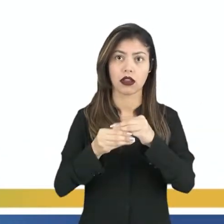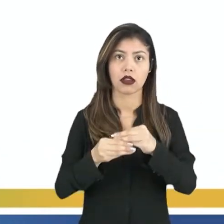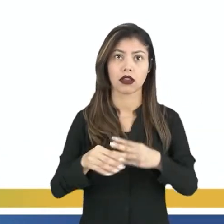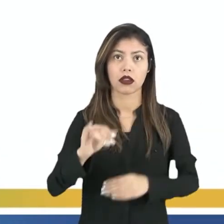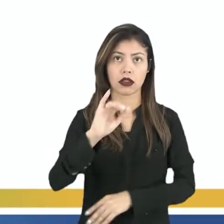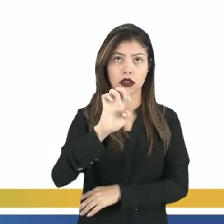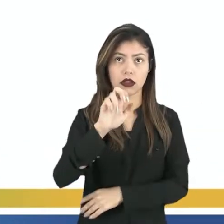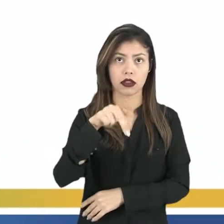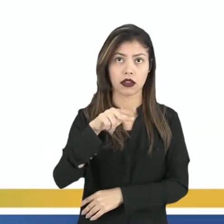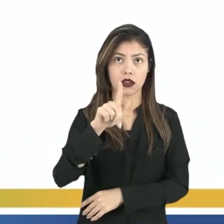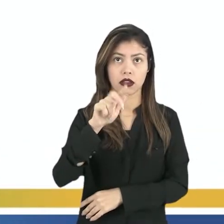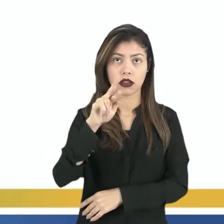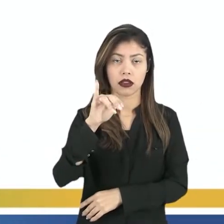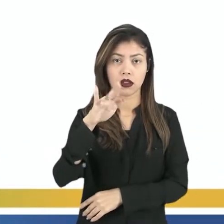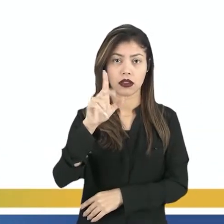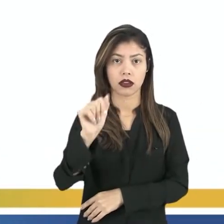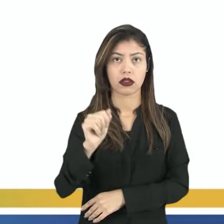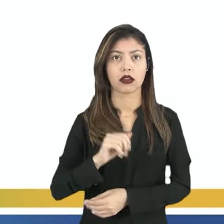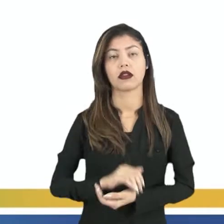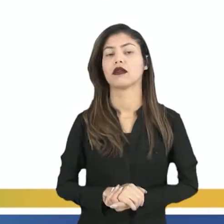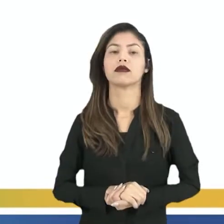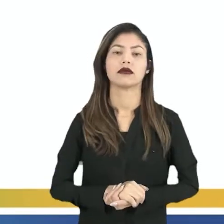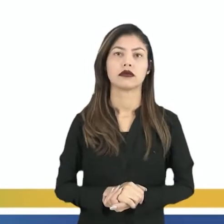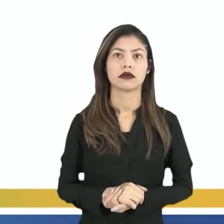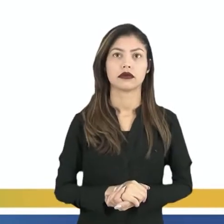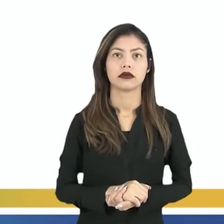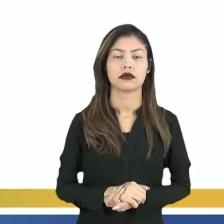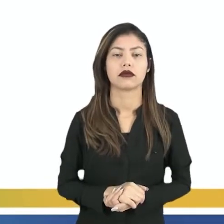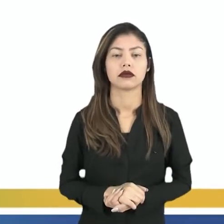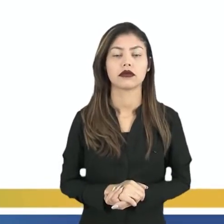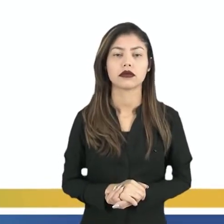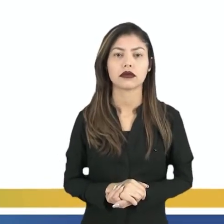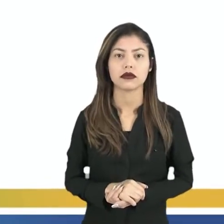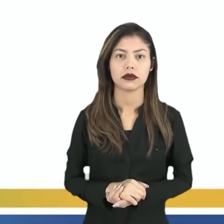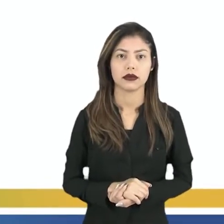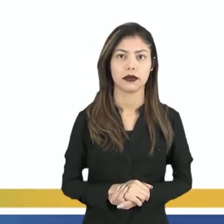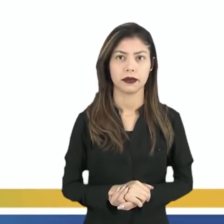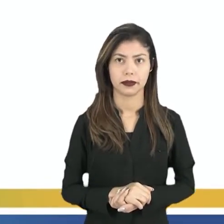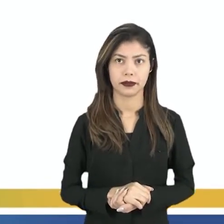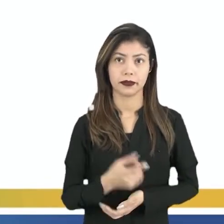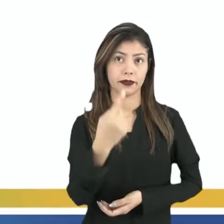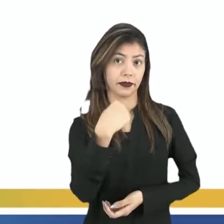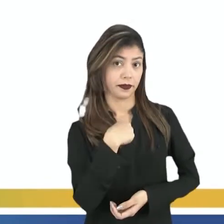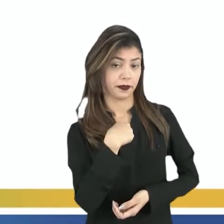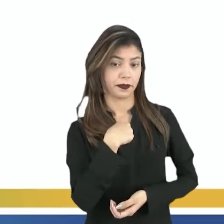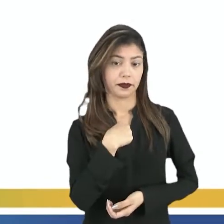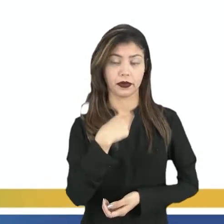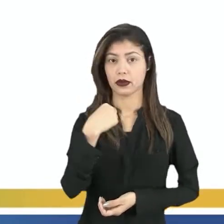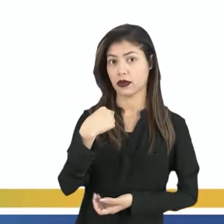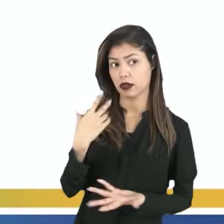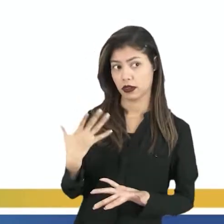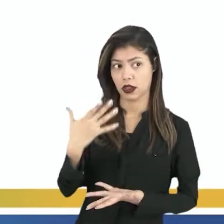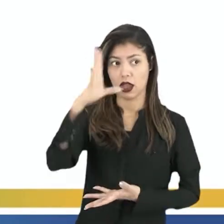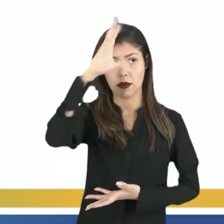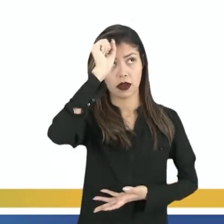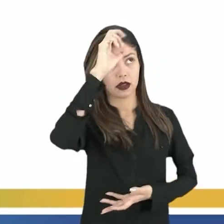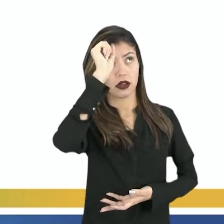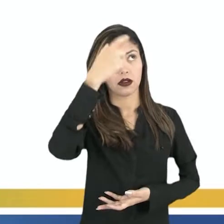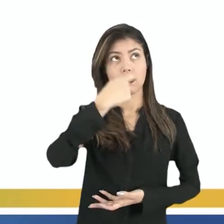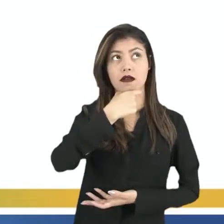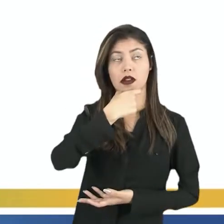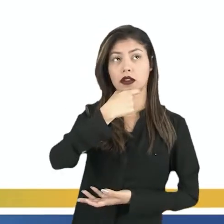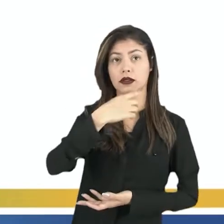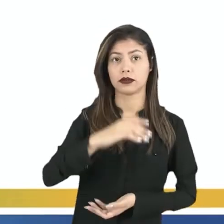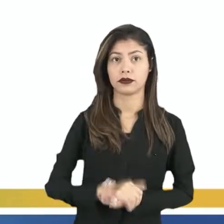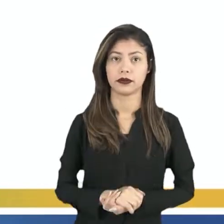English. Então, a nossa frase é I am learning English, ou seja, eu estou aprendendo